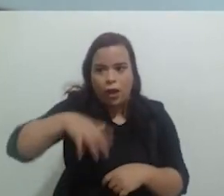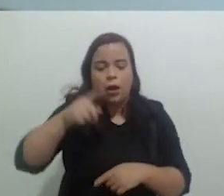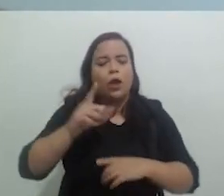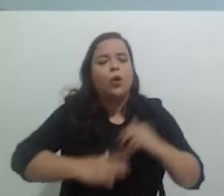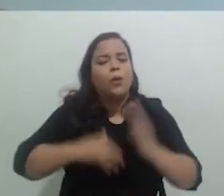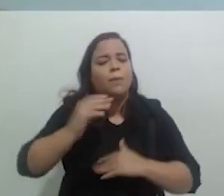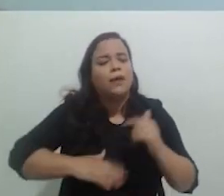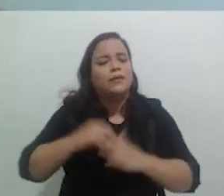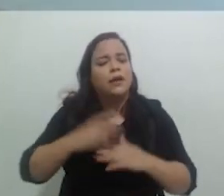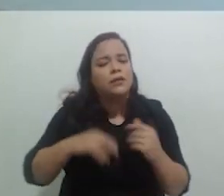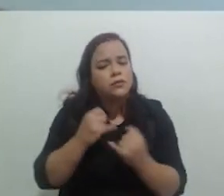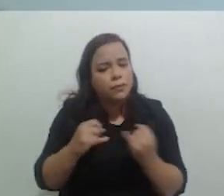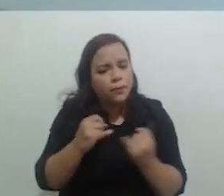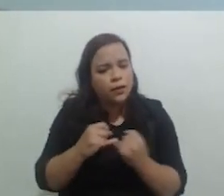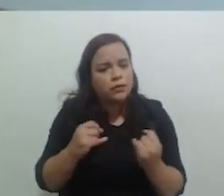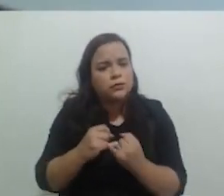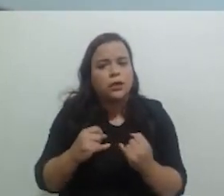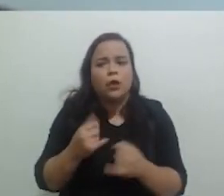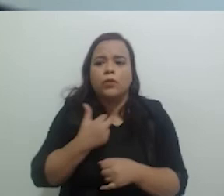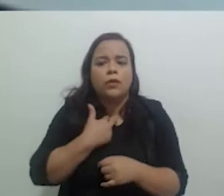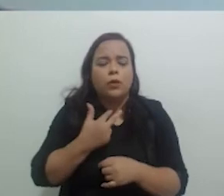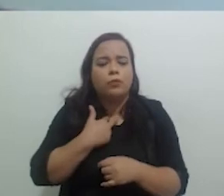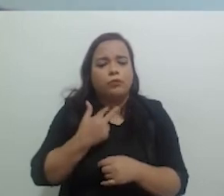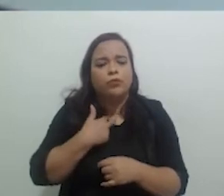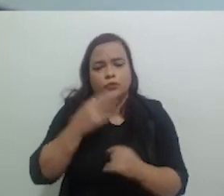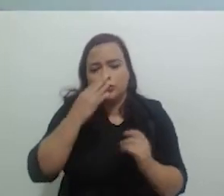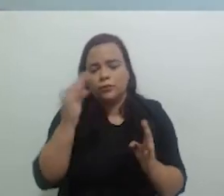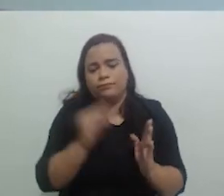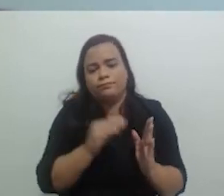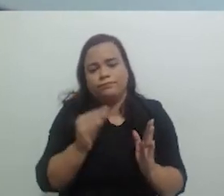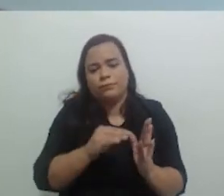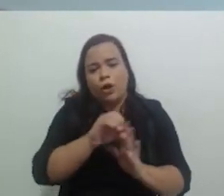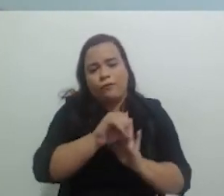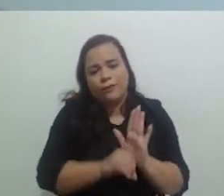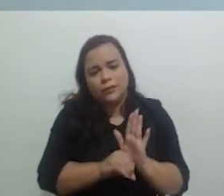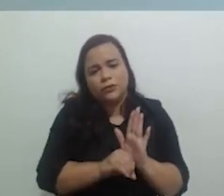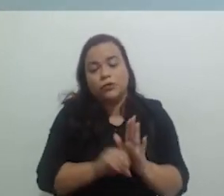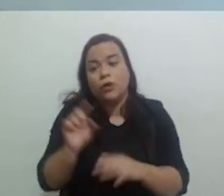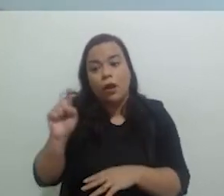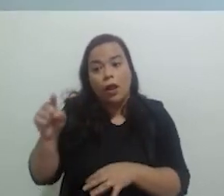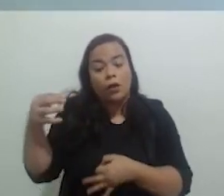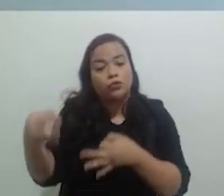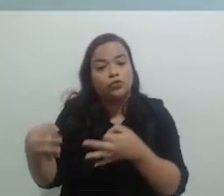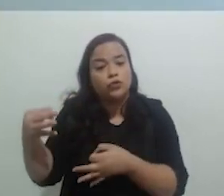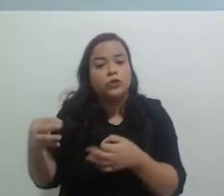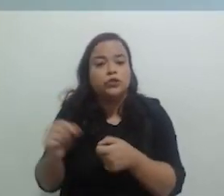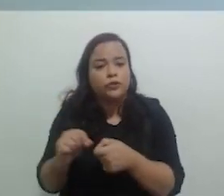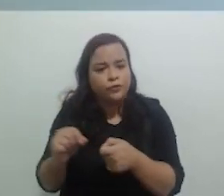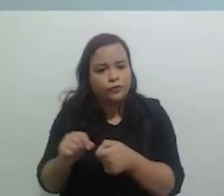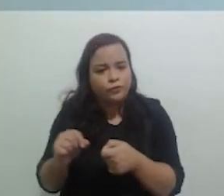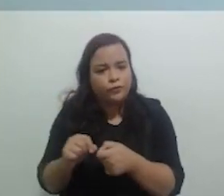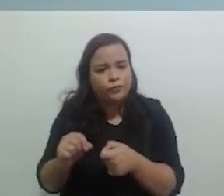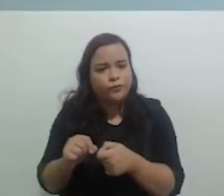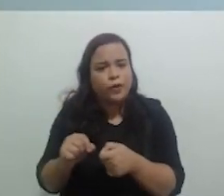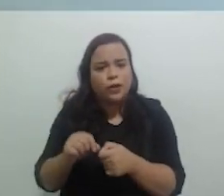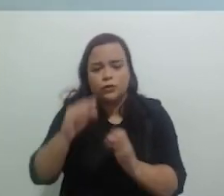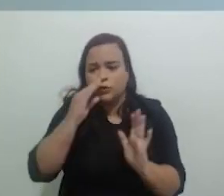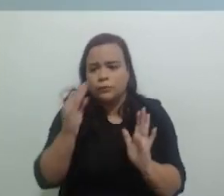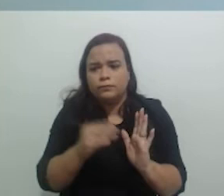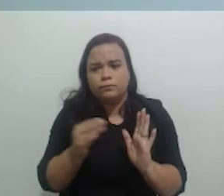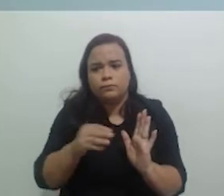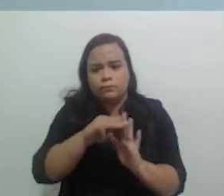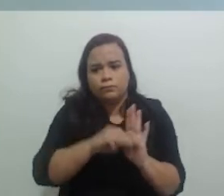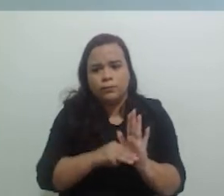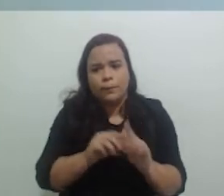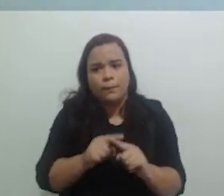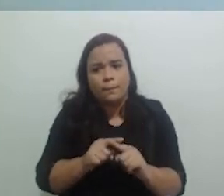poderia ser declinada de ofício, reconhecendo que o juiz de Açu tinha declinado a competência, quando, na verdade, na minha interpretação,